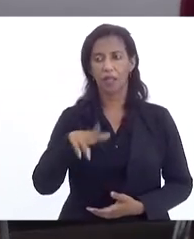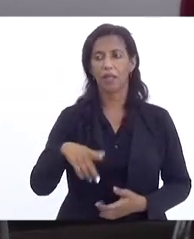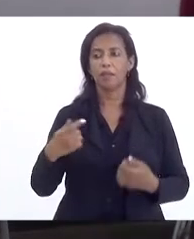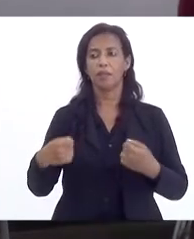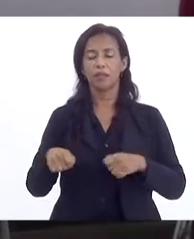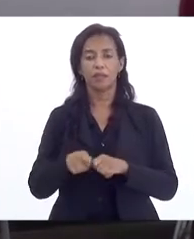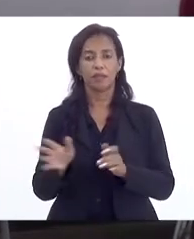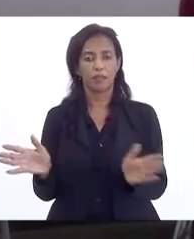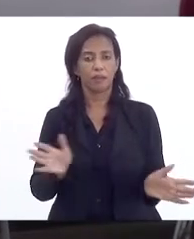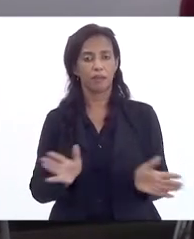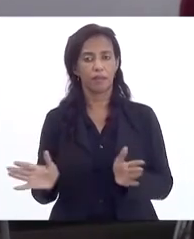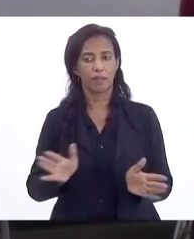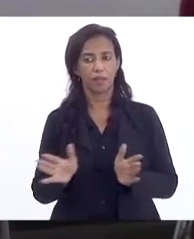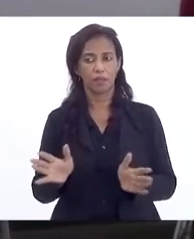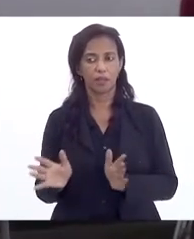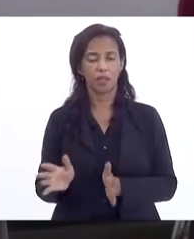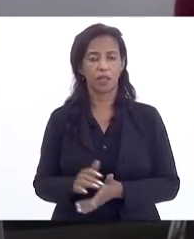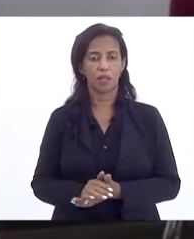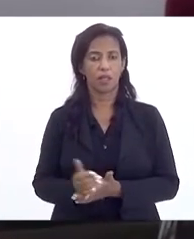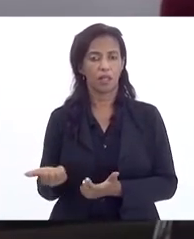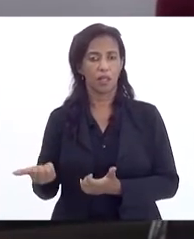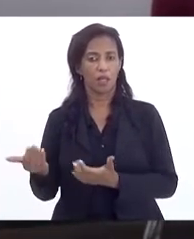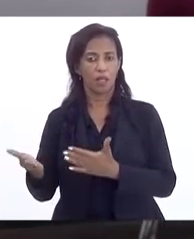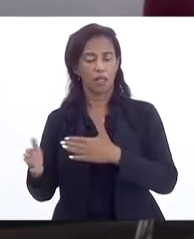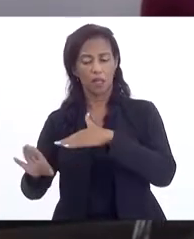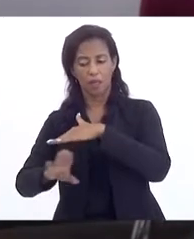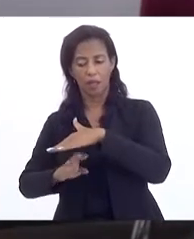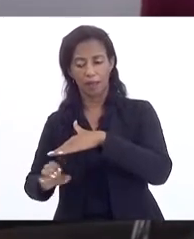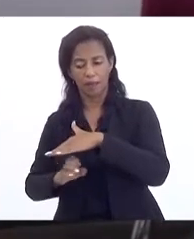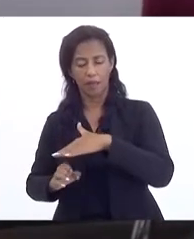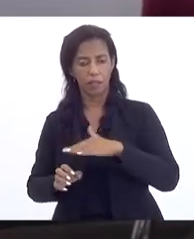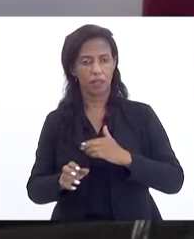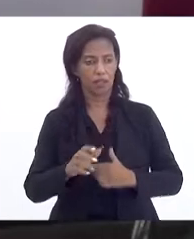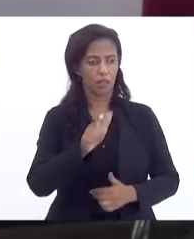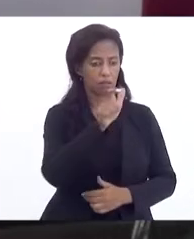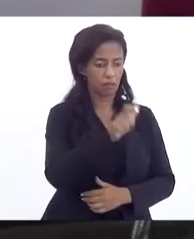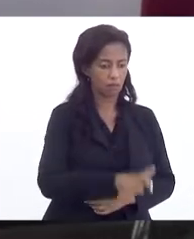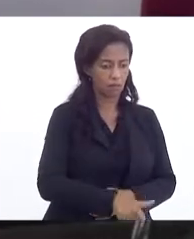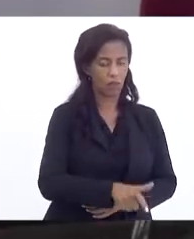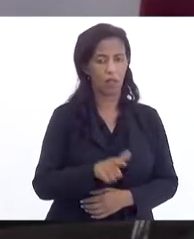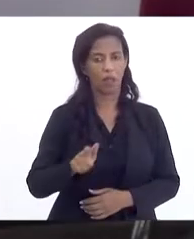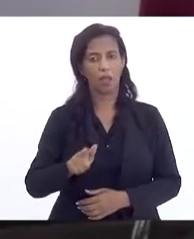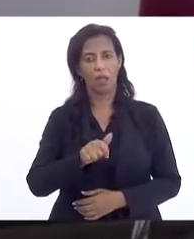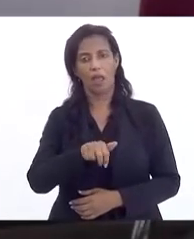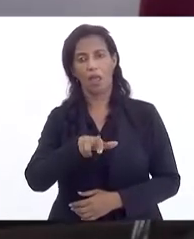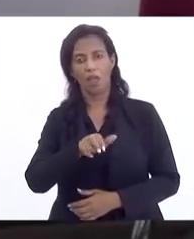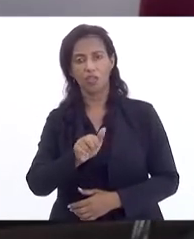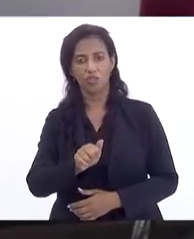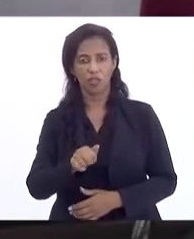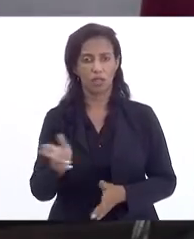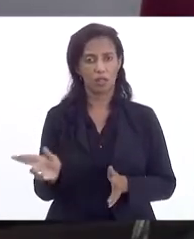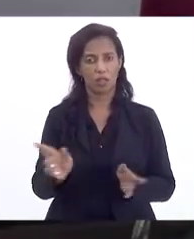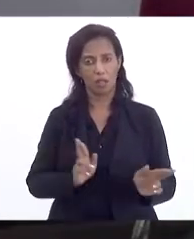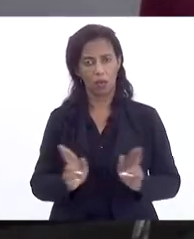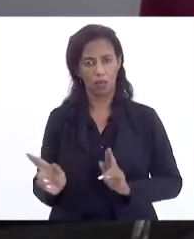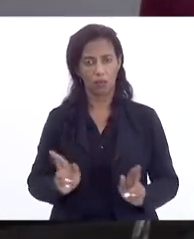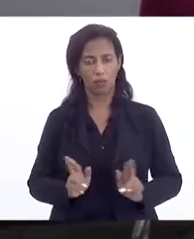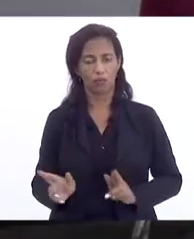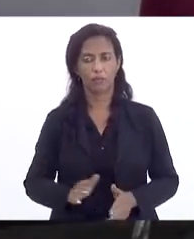a mediação entre poder concedente, a concessionária e o usuário é a agência. É a agência reguladora.